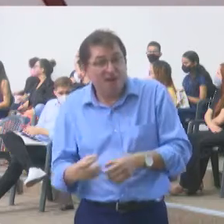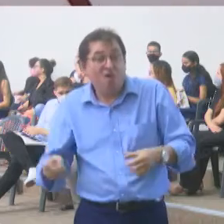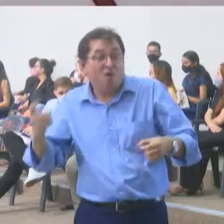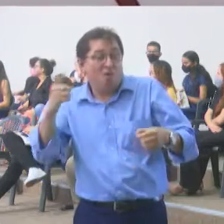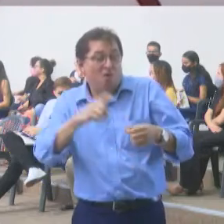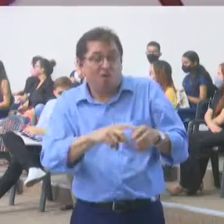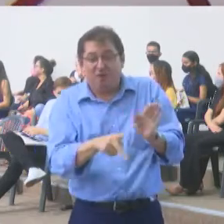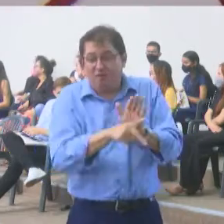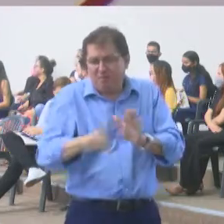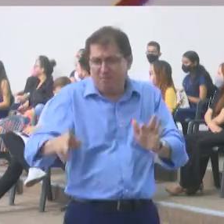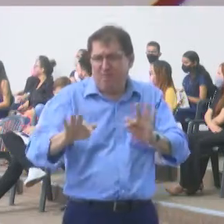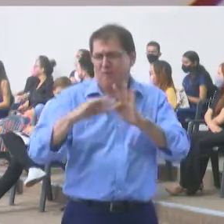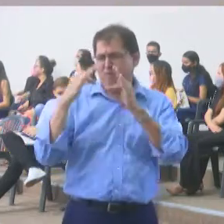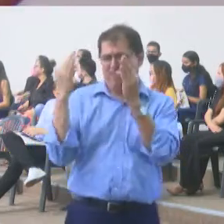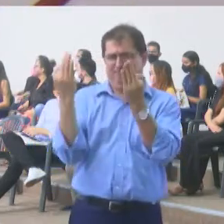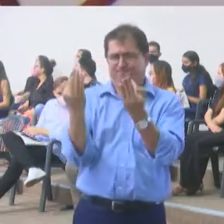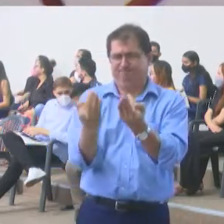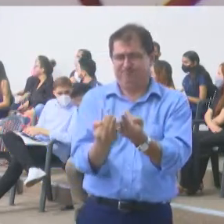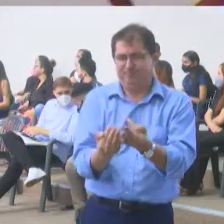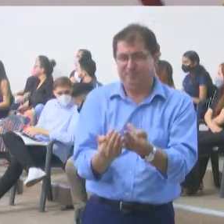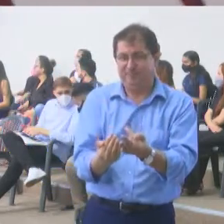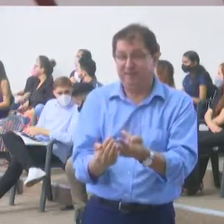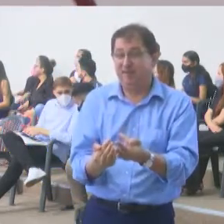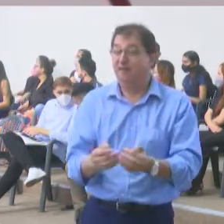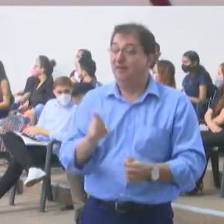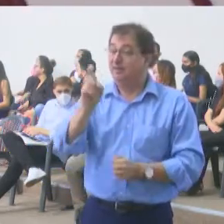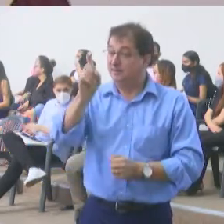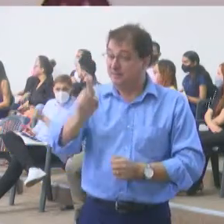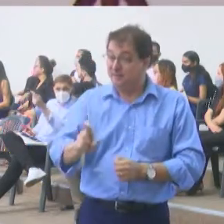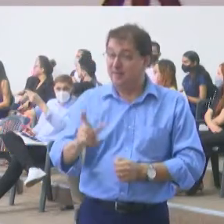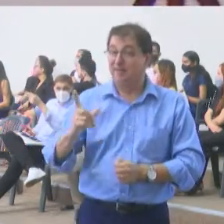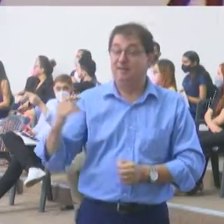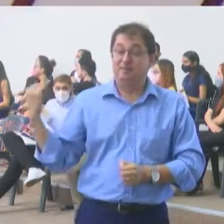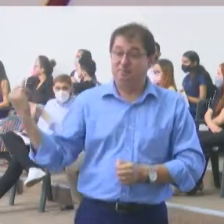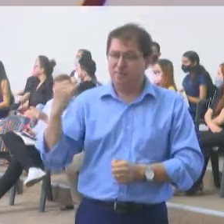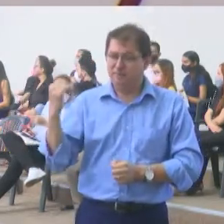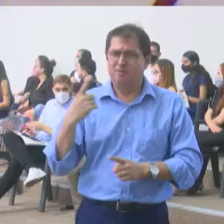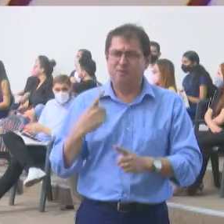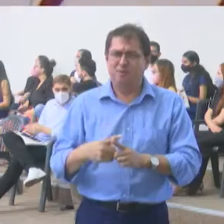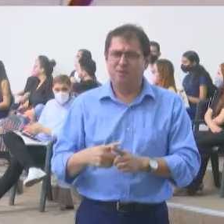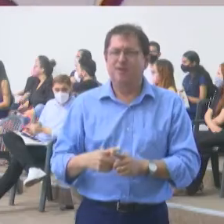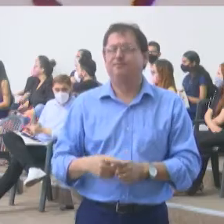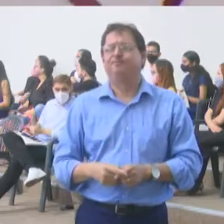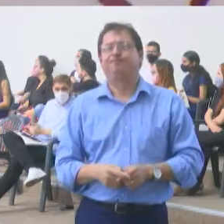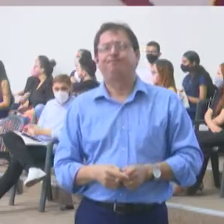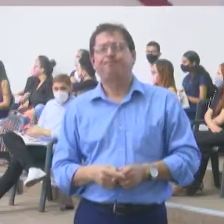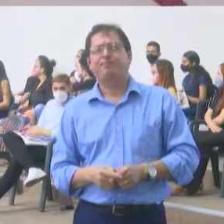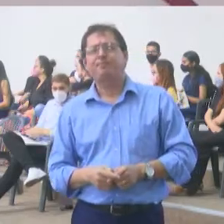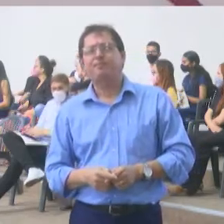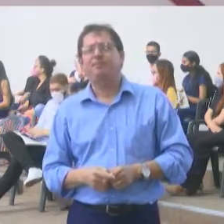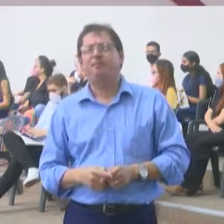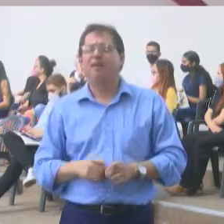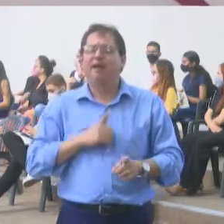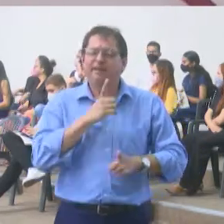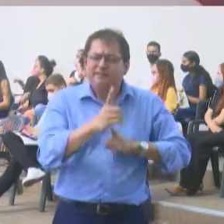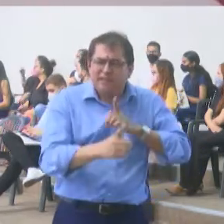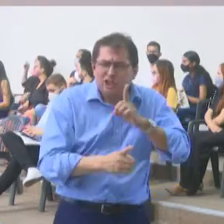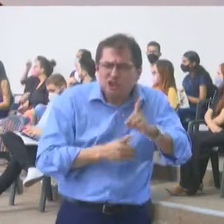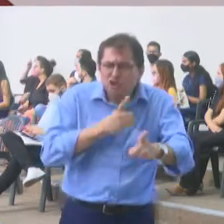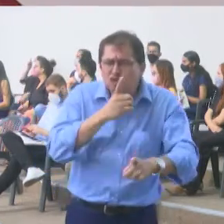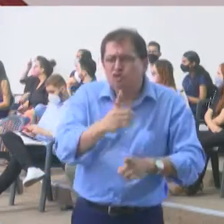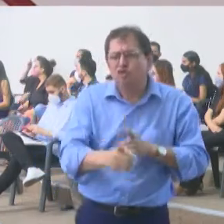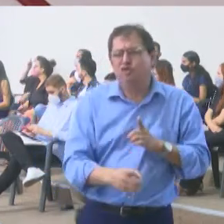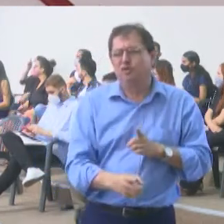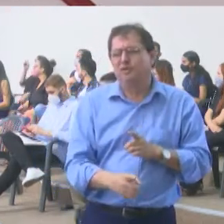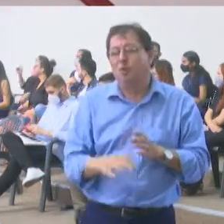aumentar e fazer a sua herança crescer, só havia uma forma disso acontecer. era quando alguém morria, não haviam mais